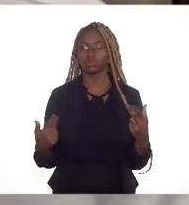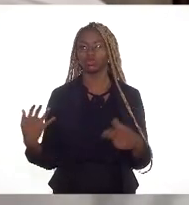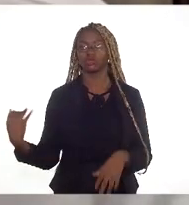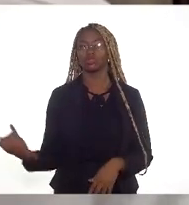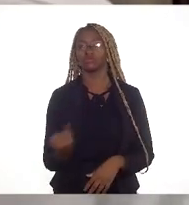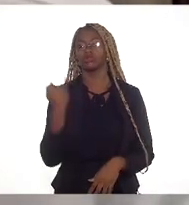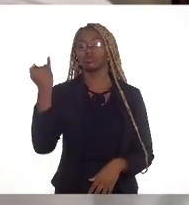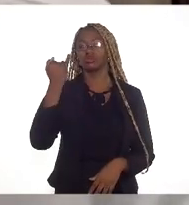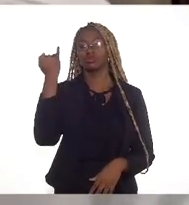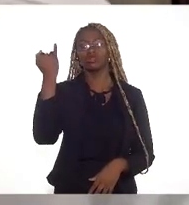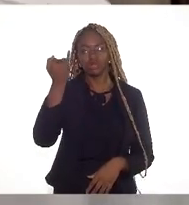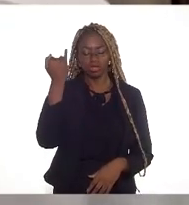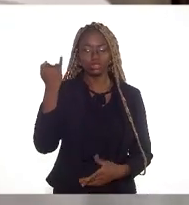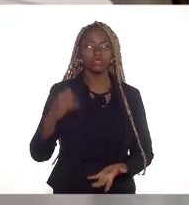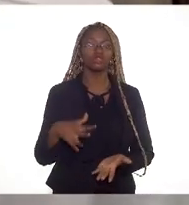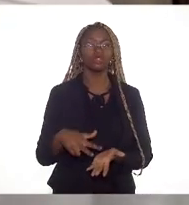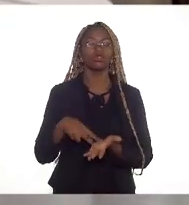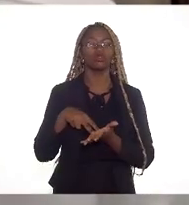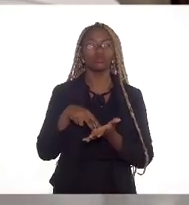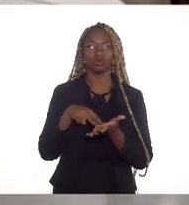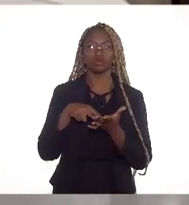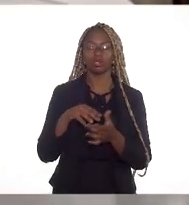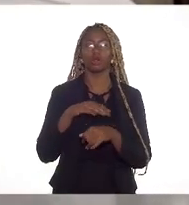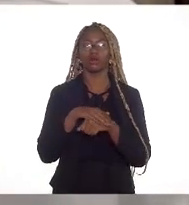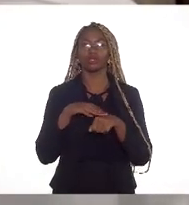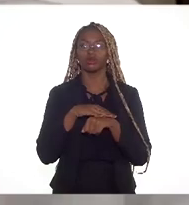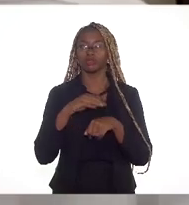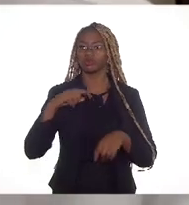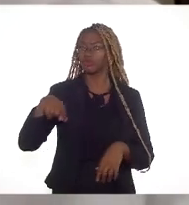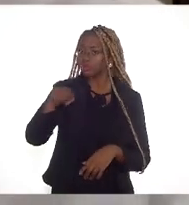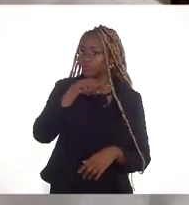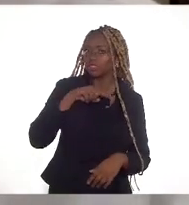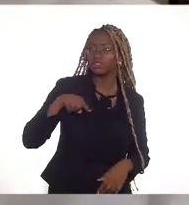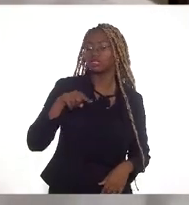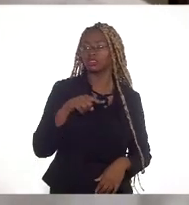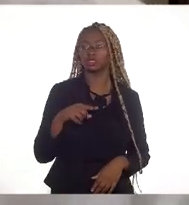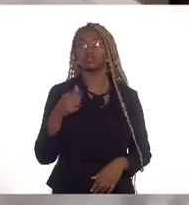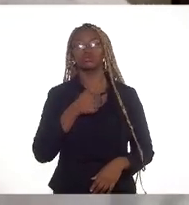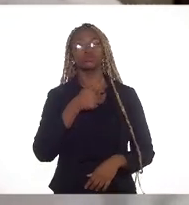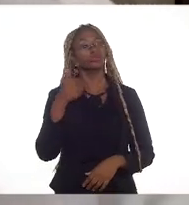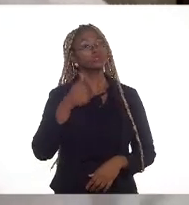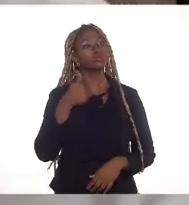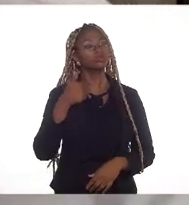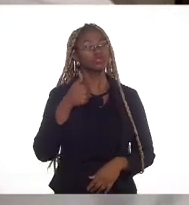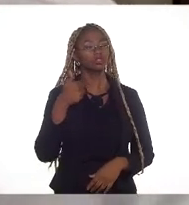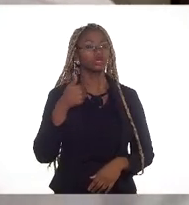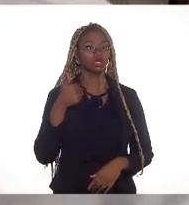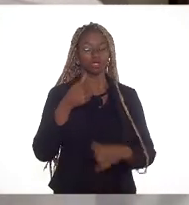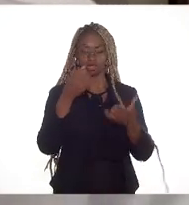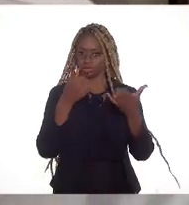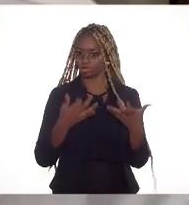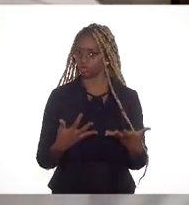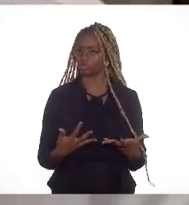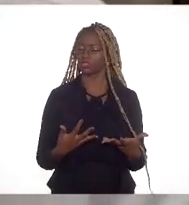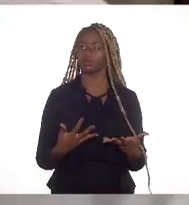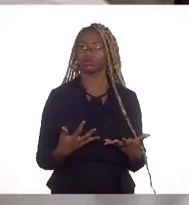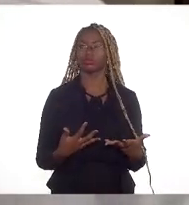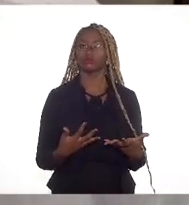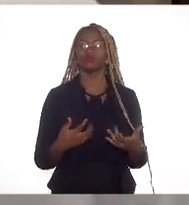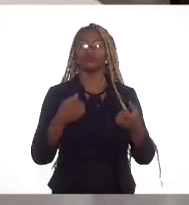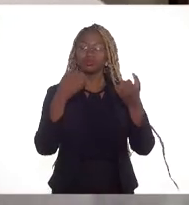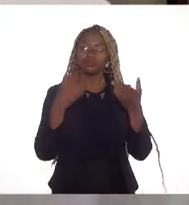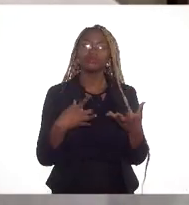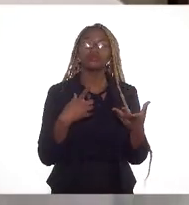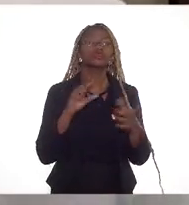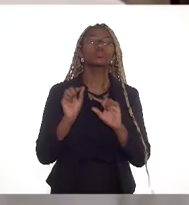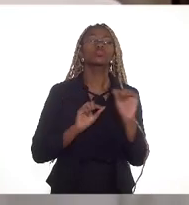importantes a serem estabelecidos nessa conversa com os senhores. O primeiro é explicar o que é